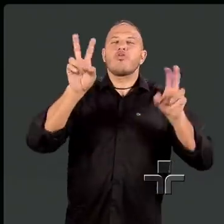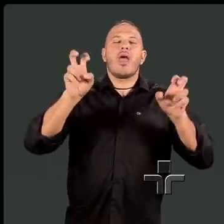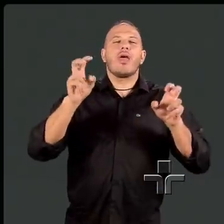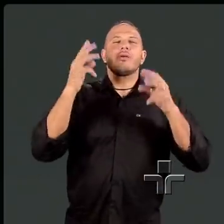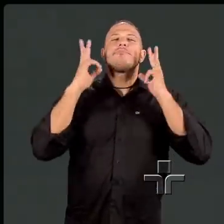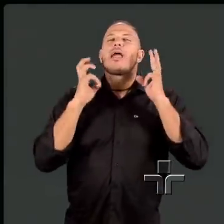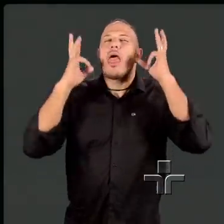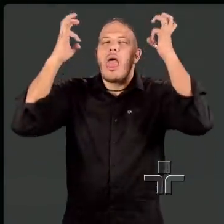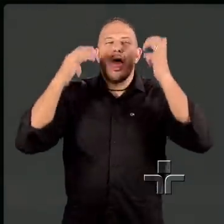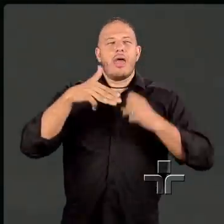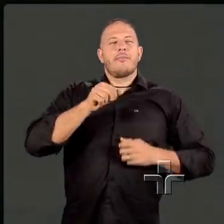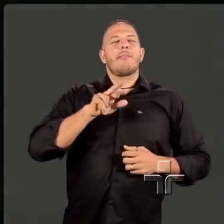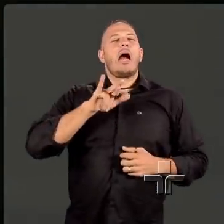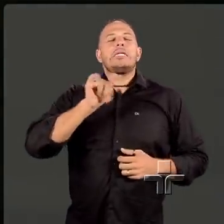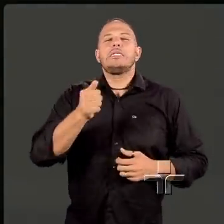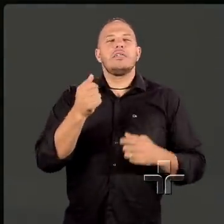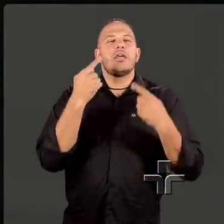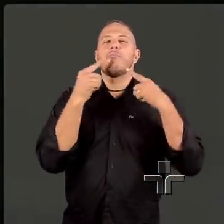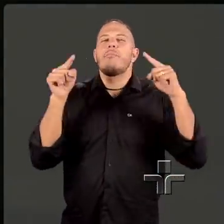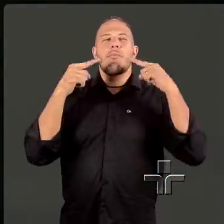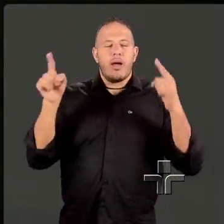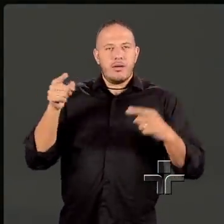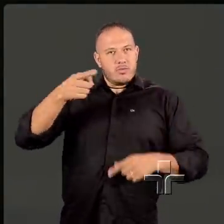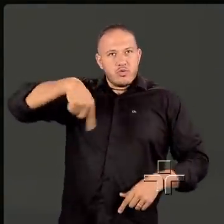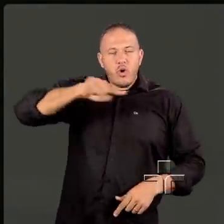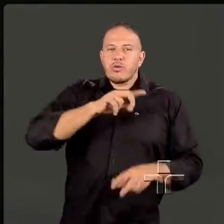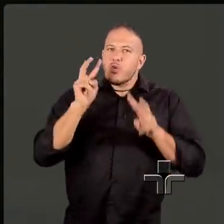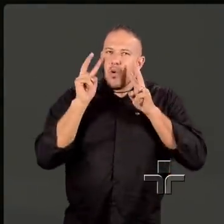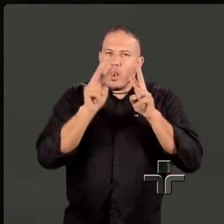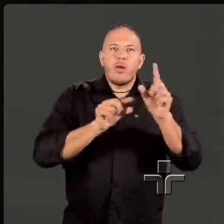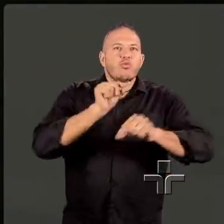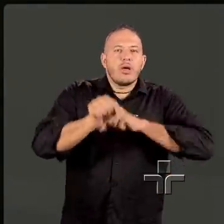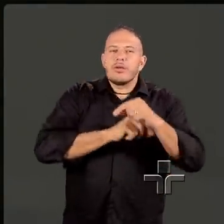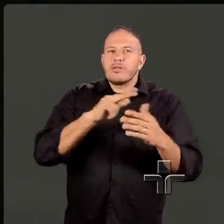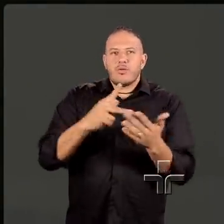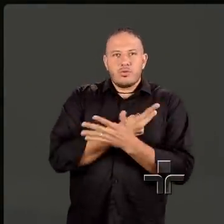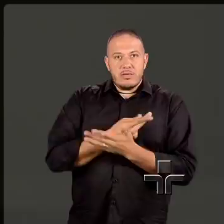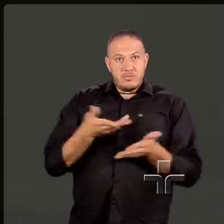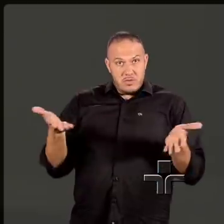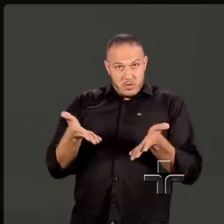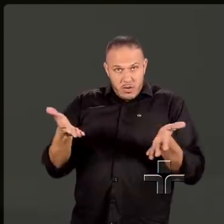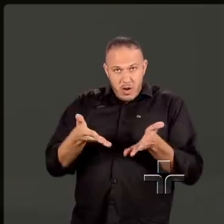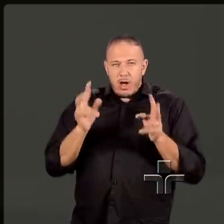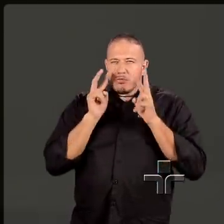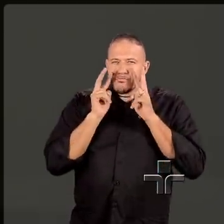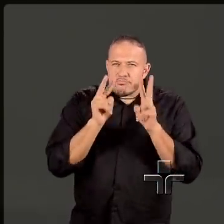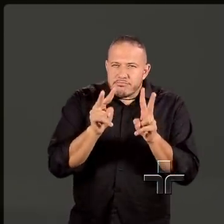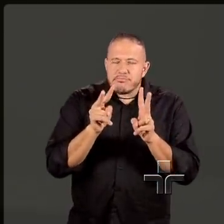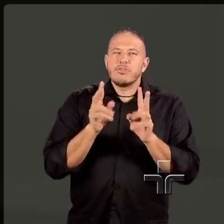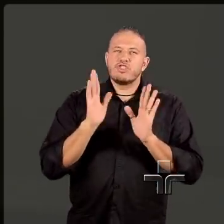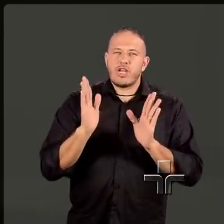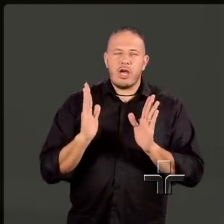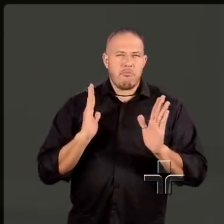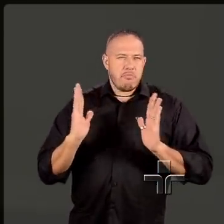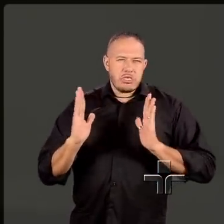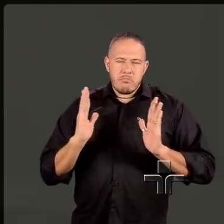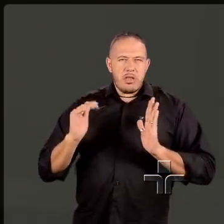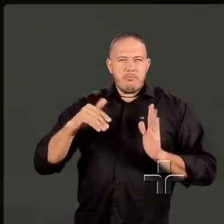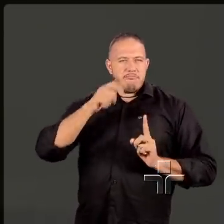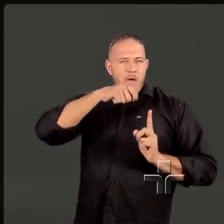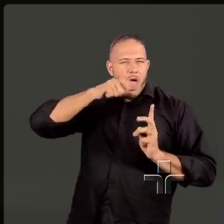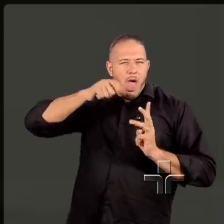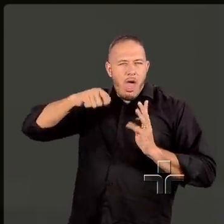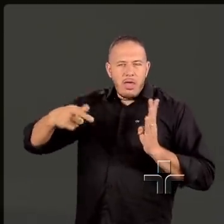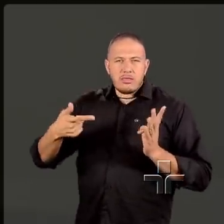as Marias. Quando nós olhamos o que está acontecendo, passados mais ou menos 6 meses, nada se